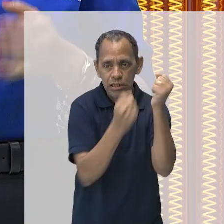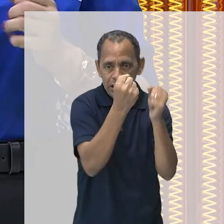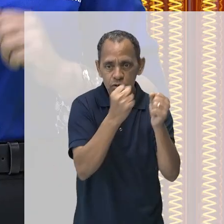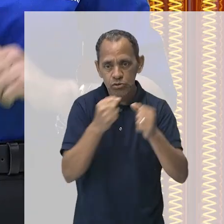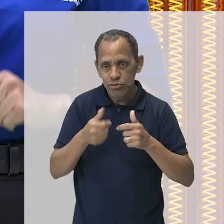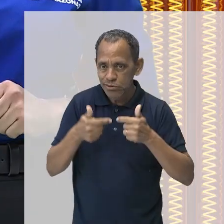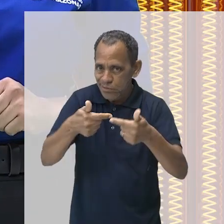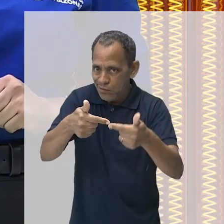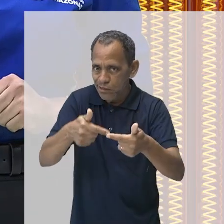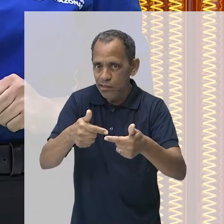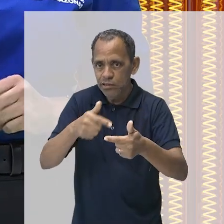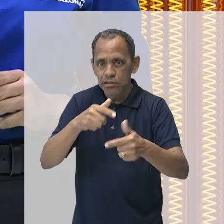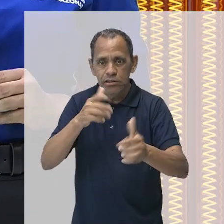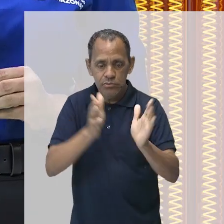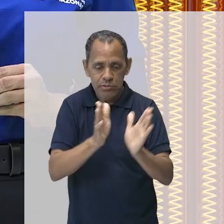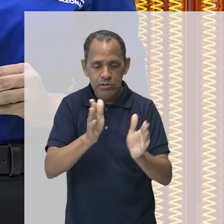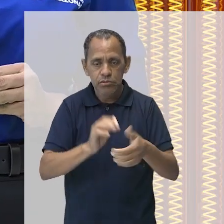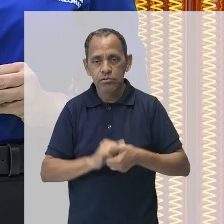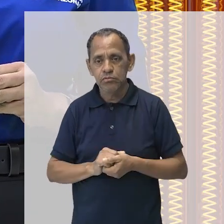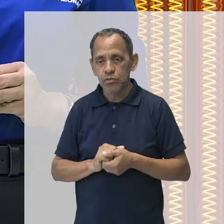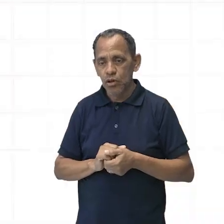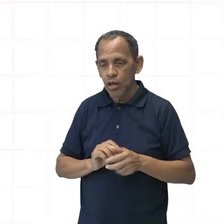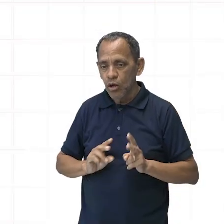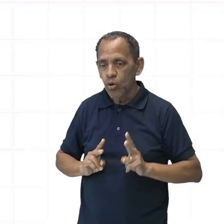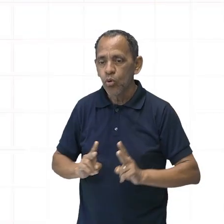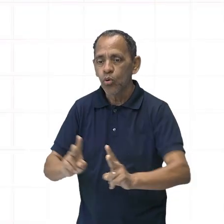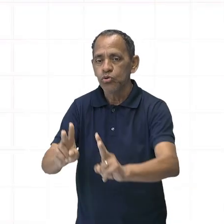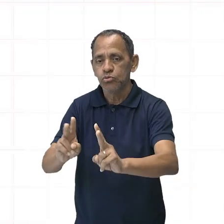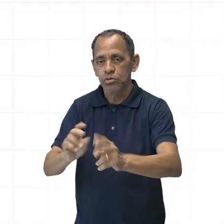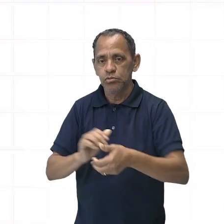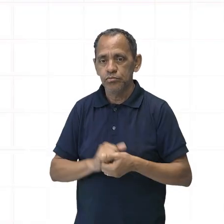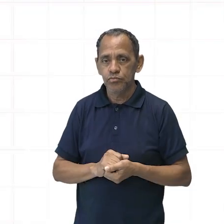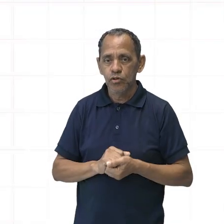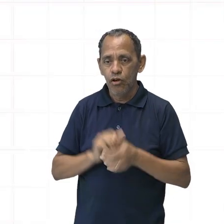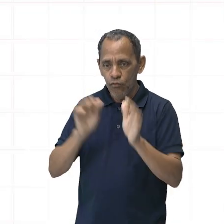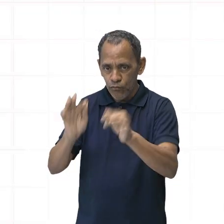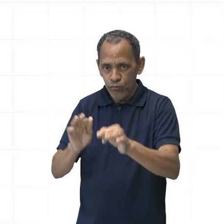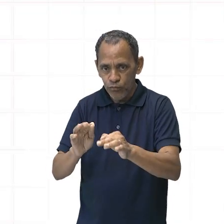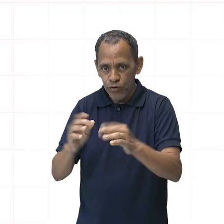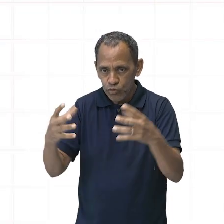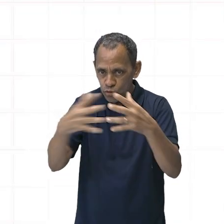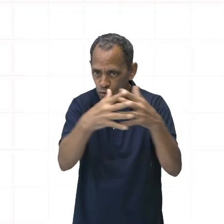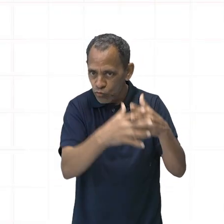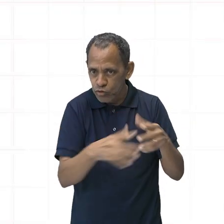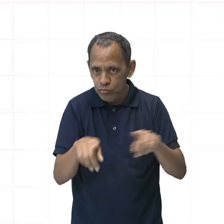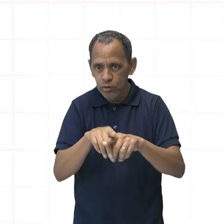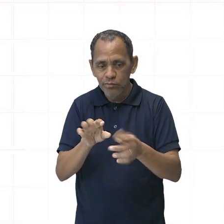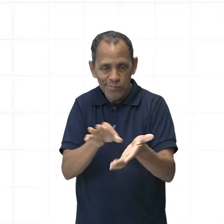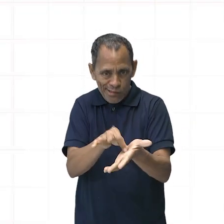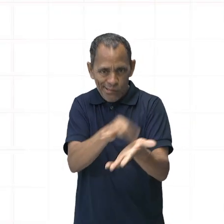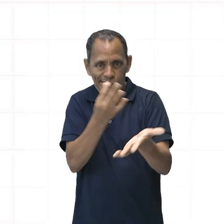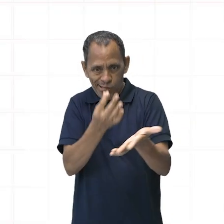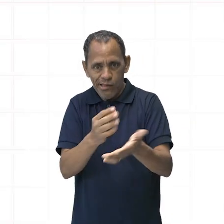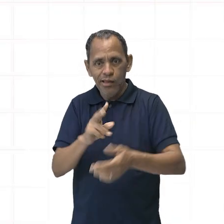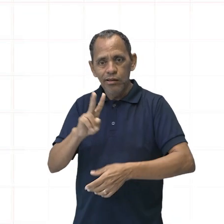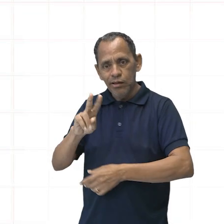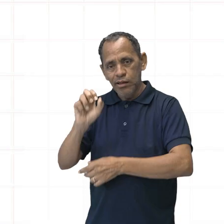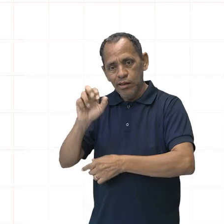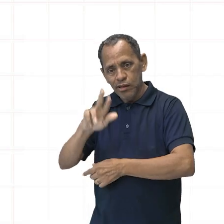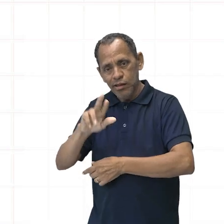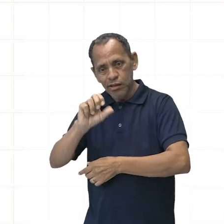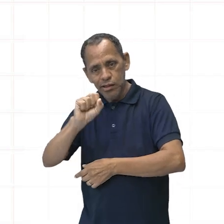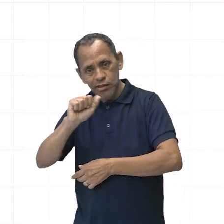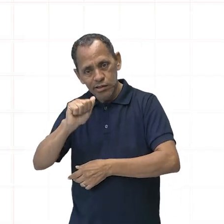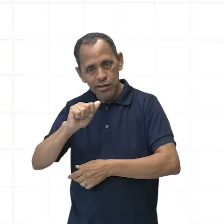funcionamento. E vamos agora acompanhar o fim do conflito. Como é que acontece? Com a assinatura do Tratado de Versalhes, que